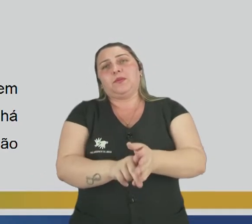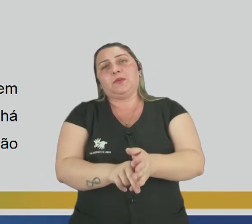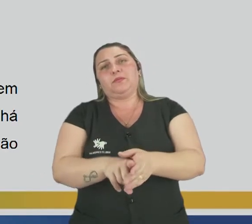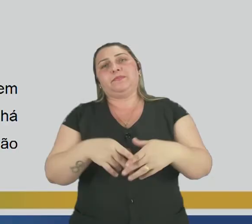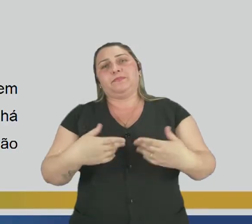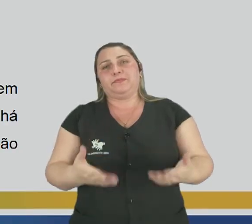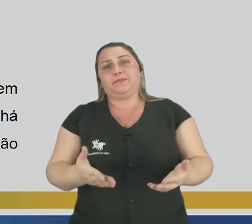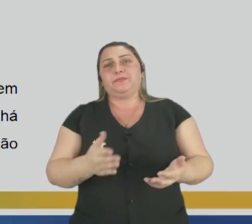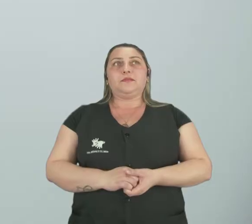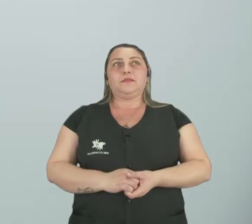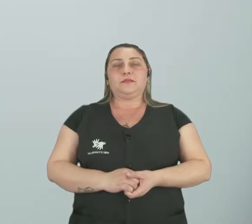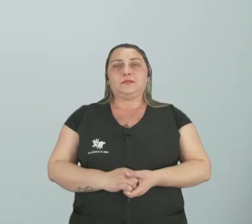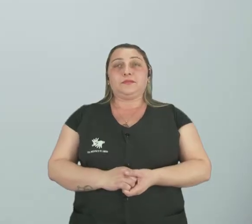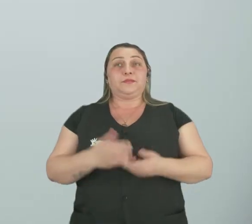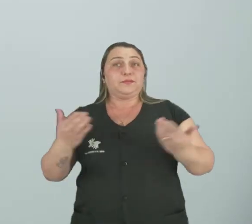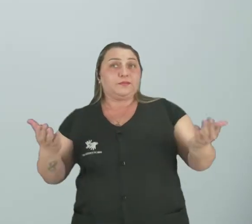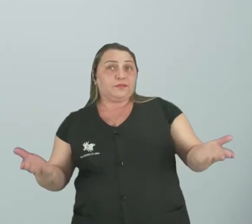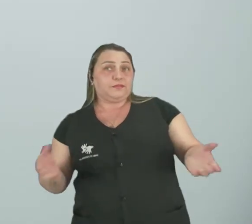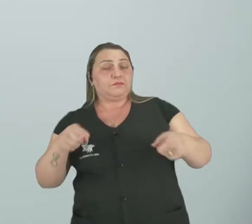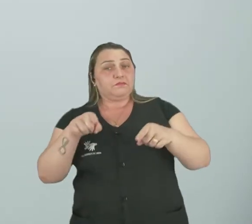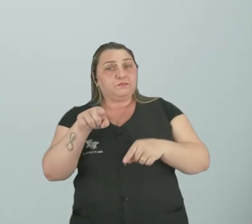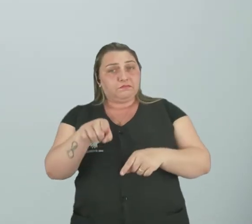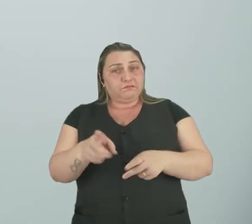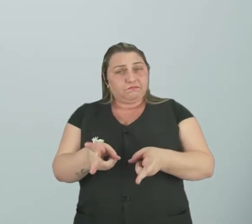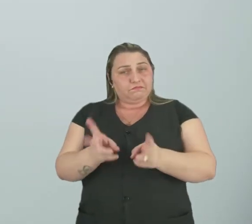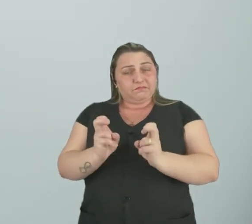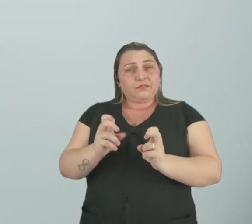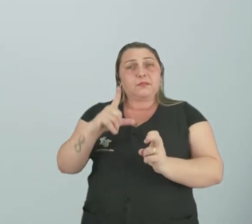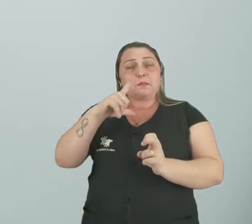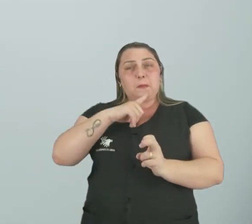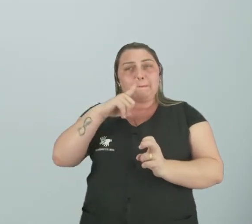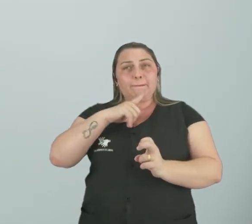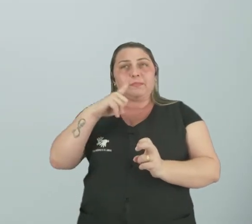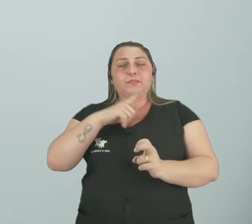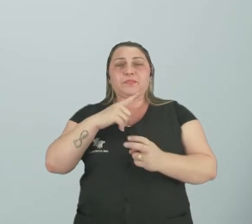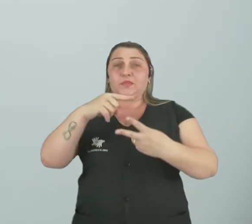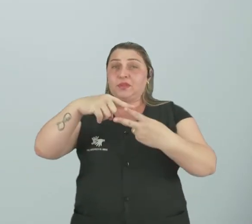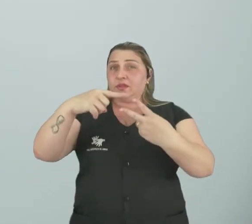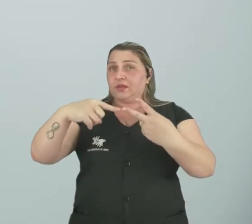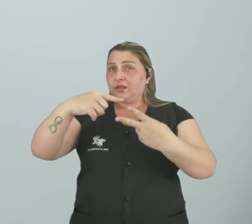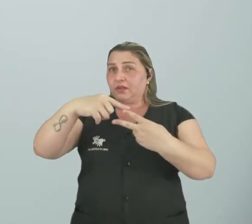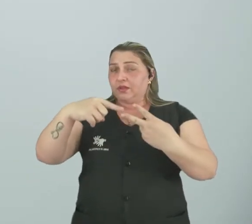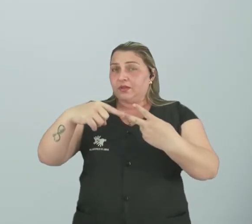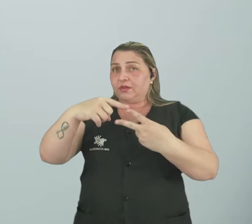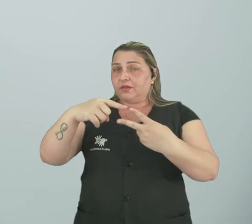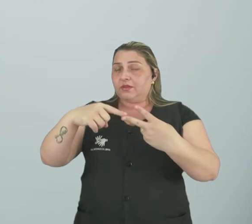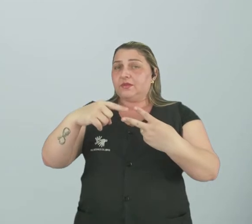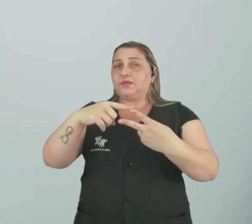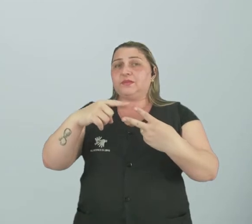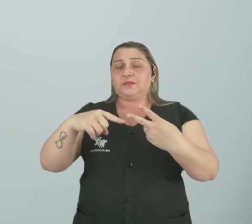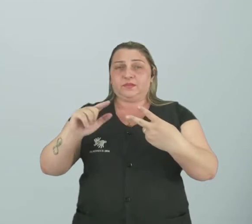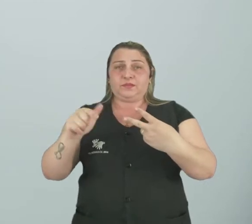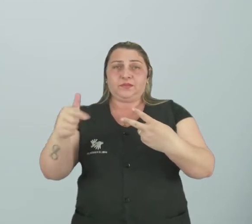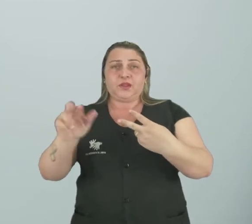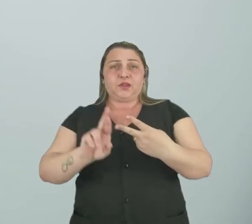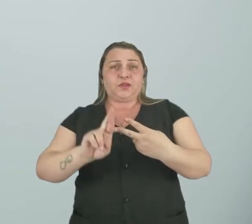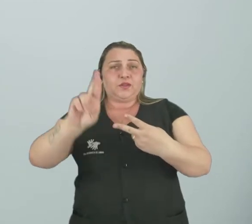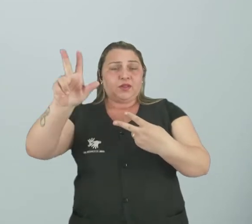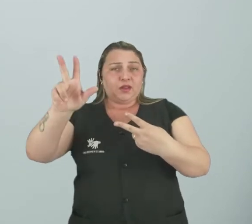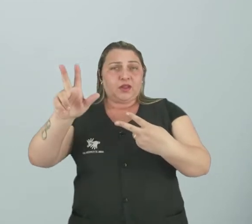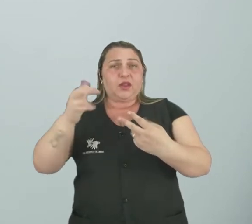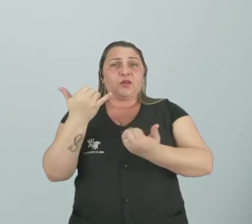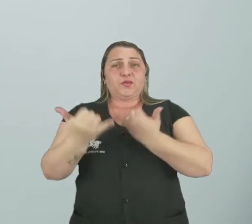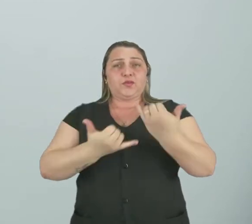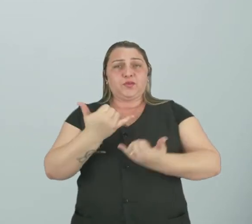espaço específico. Então, vocês podem ver que existem essas duas, essa outra diferença,